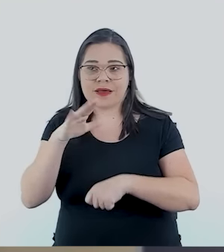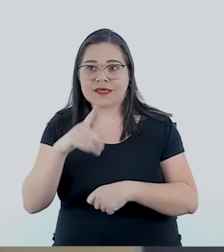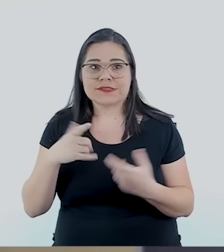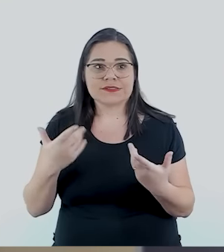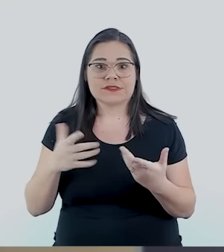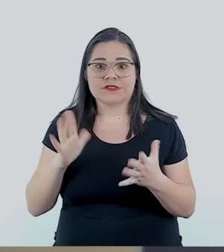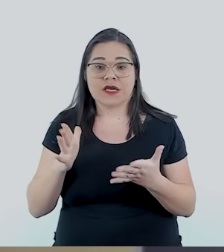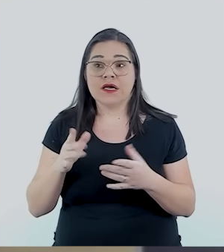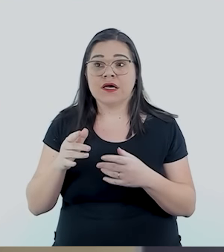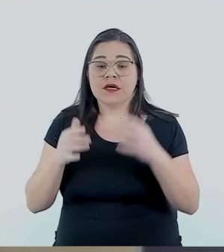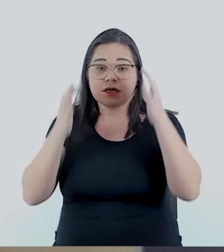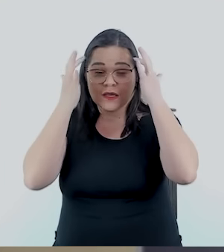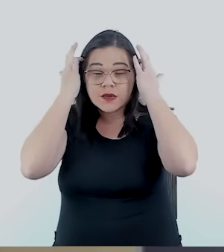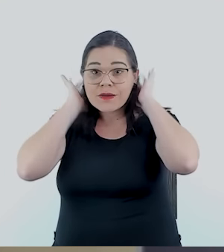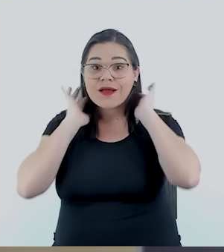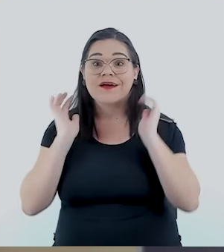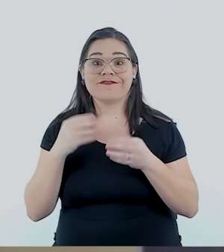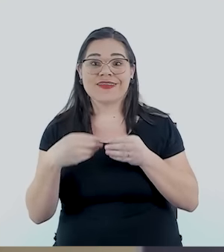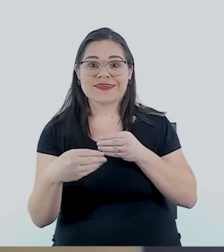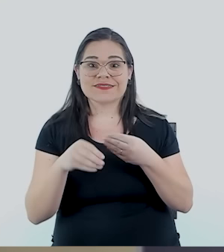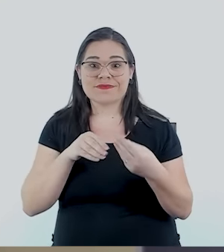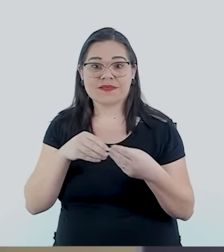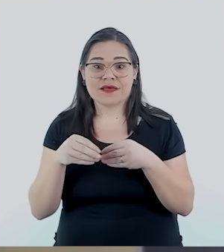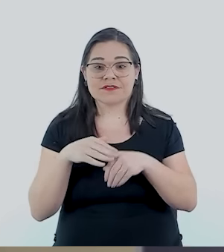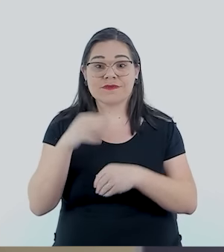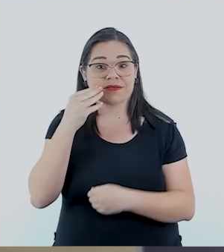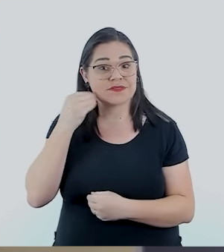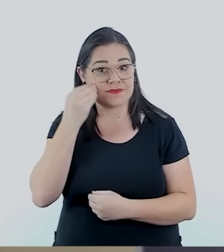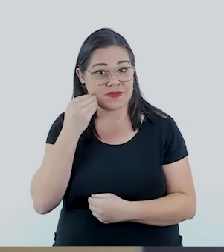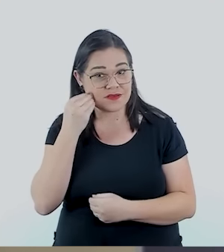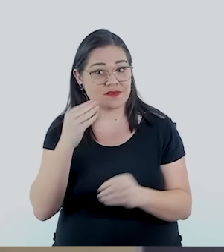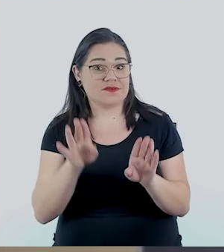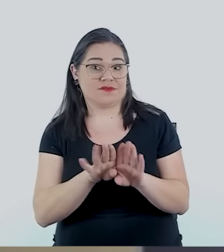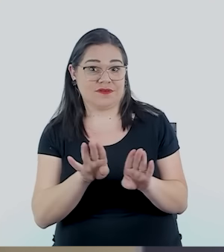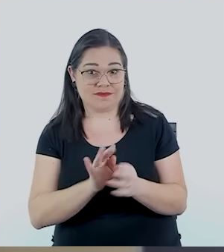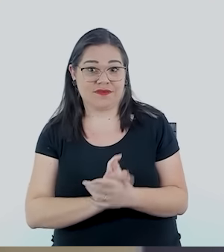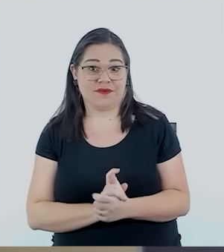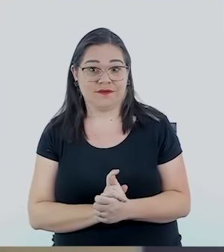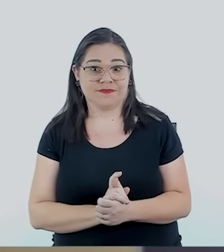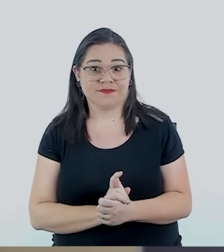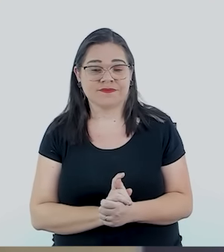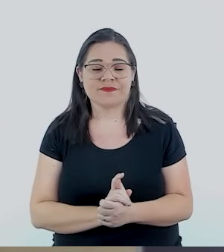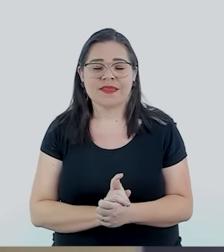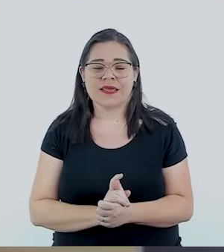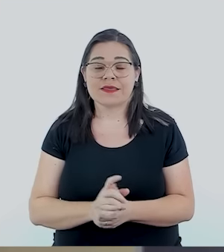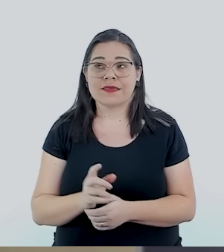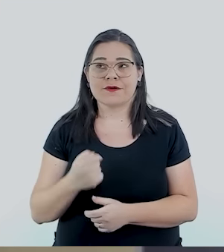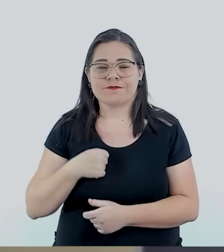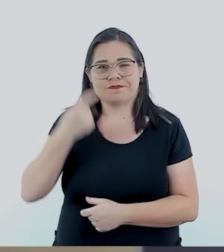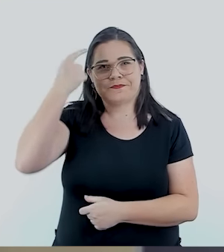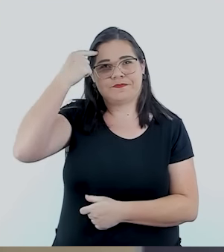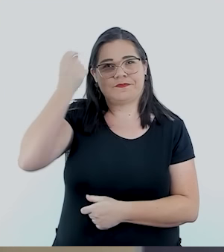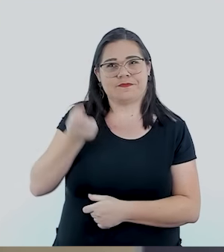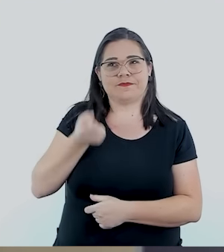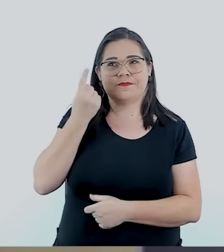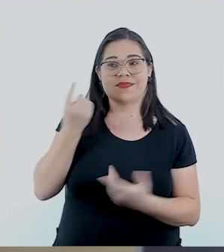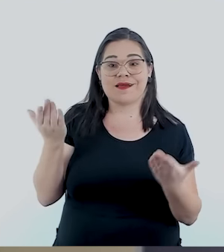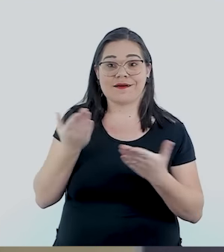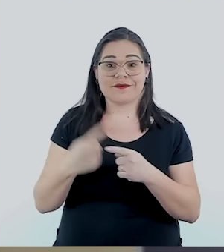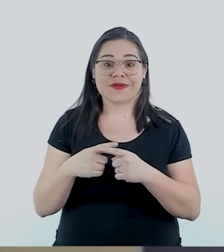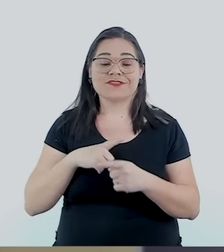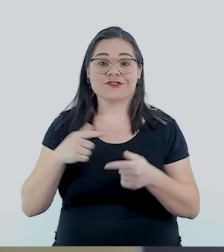flexibilidade maior que é uma questão de vivência eu acho também né você me ocorreu agora que a gente também tinha